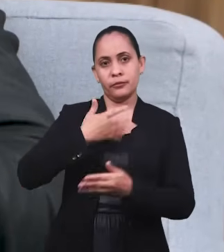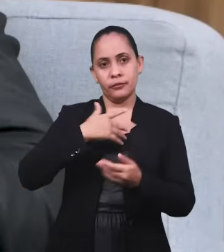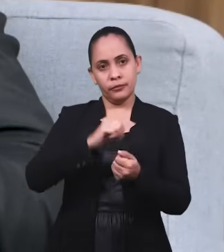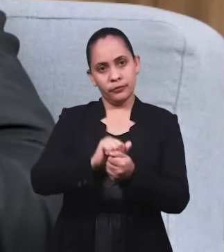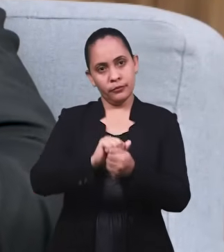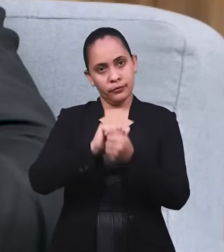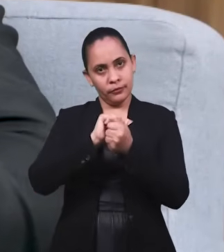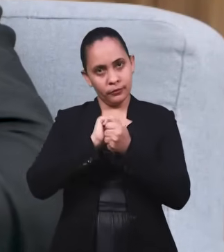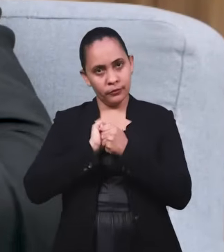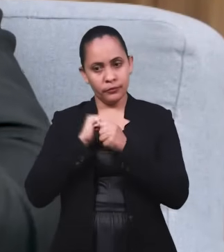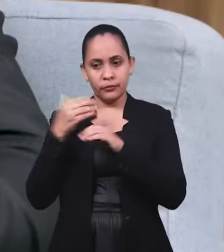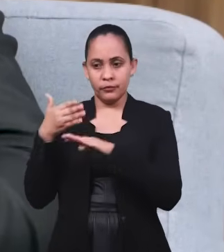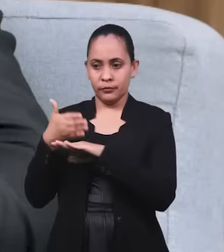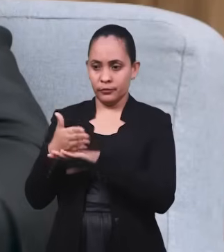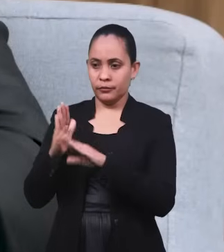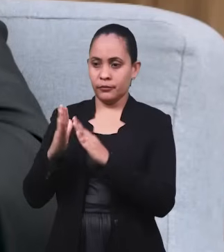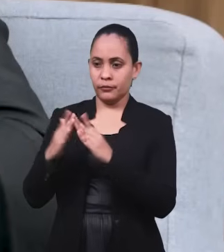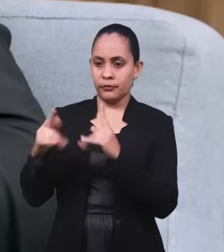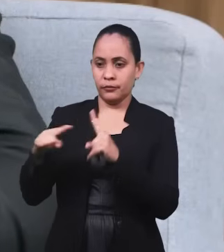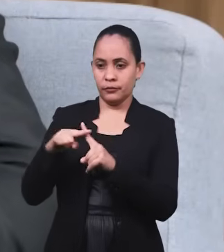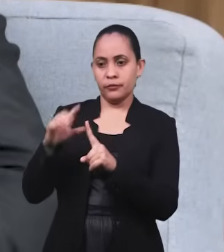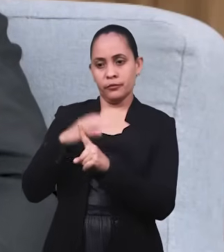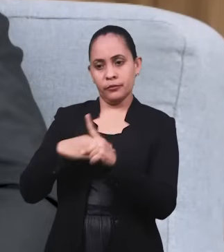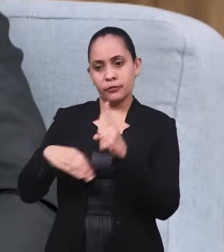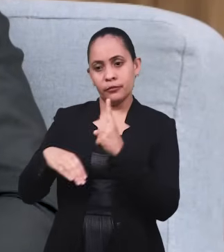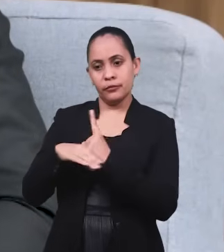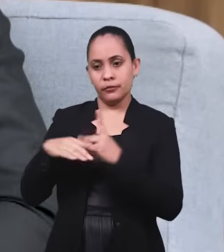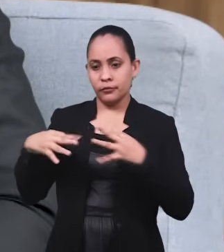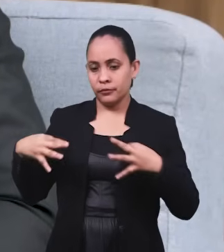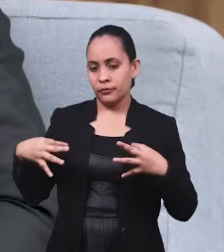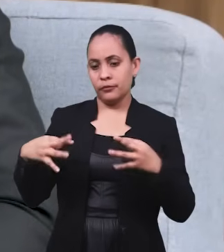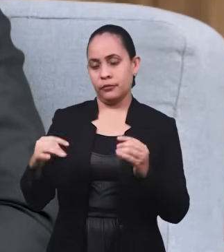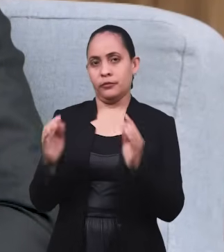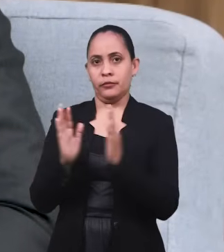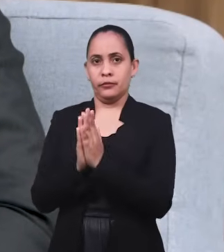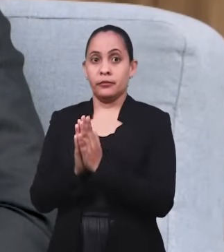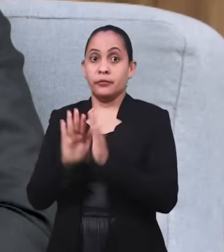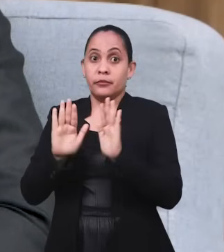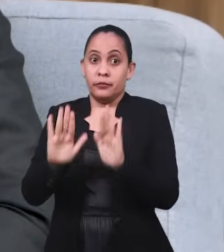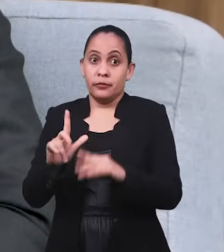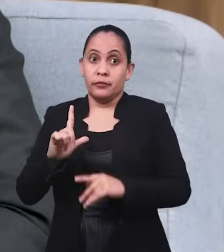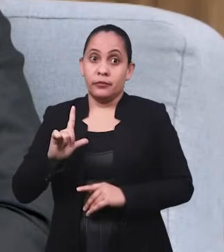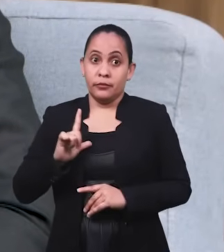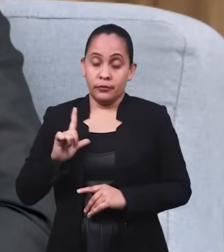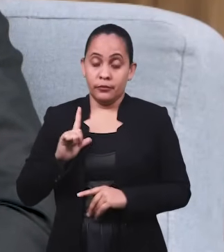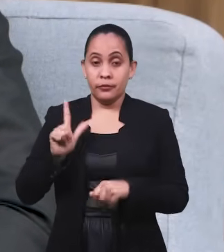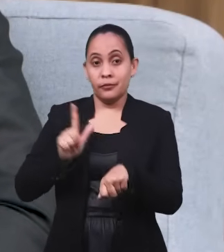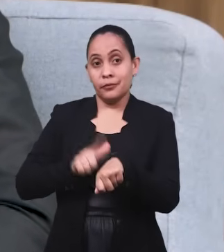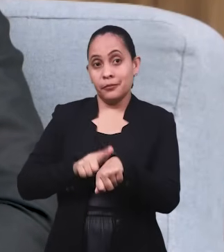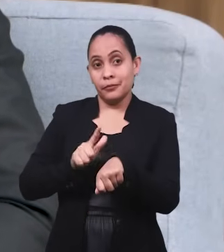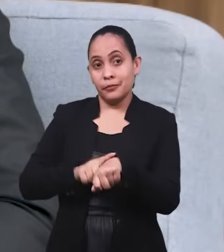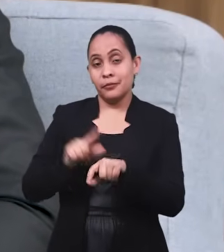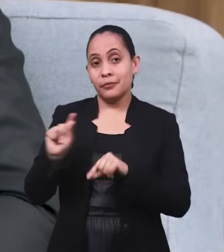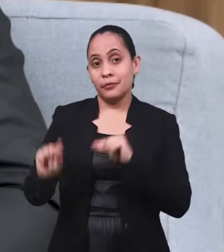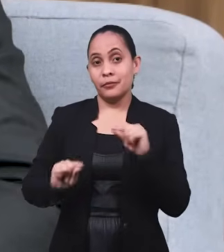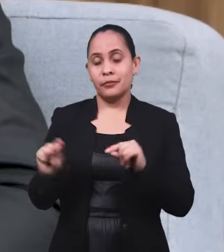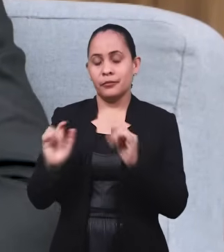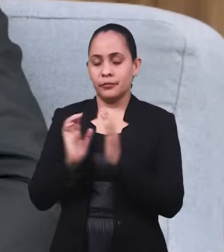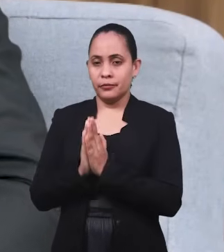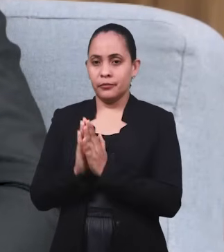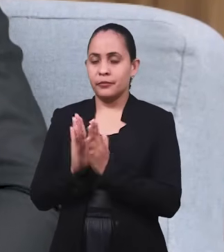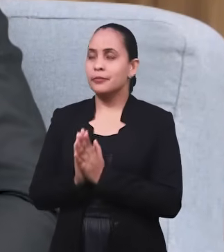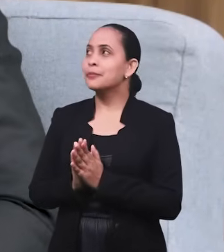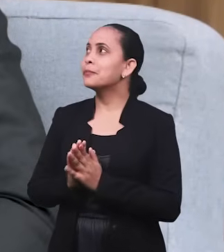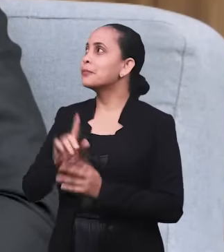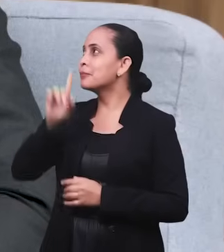na igreja, tem o culto, está todo mundo ali orando, tudo certo. Mas existem momentos que nós oramos, eu